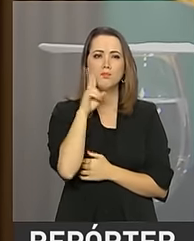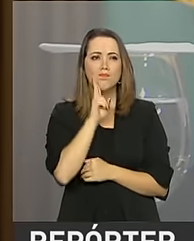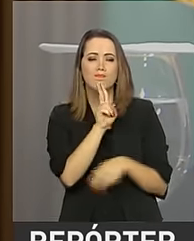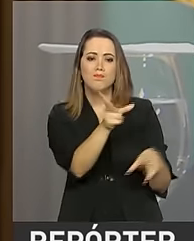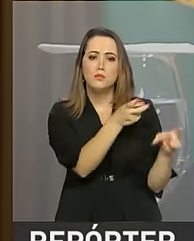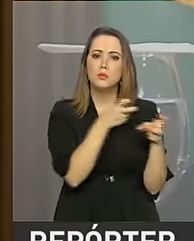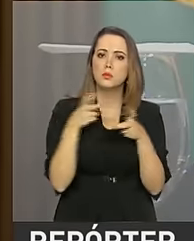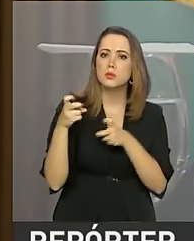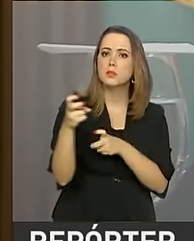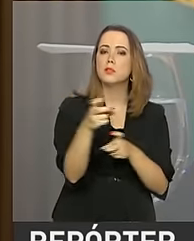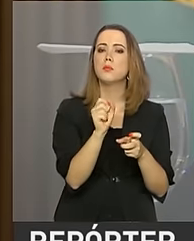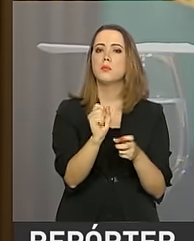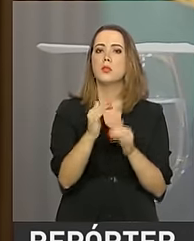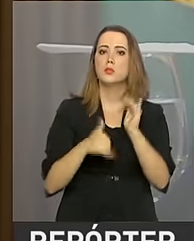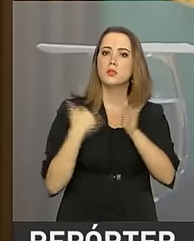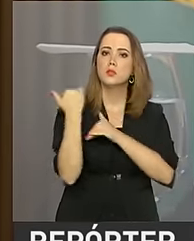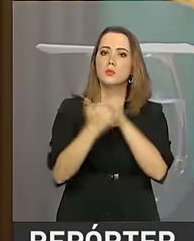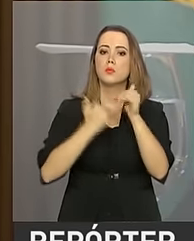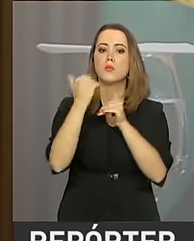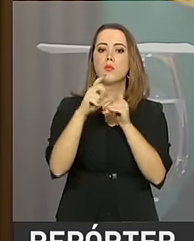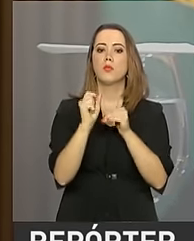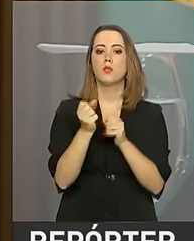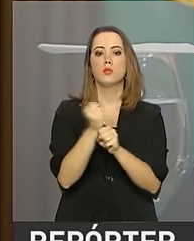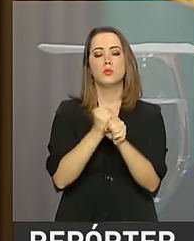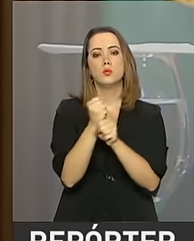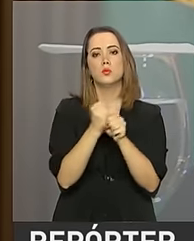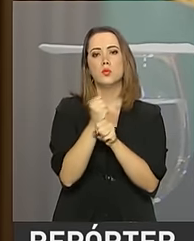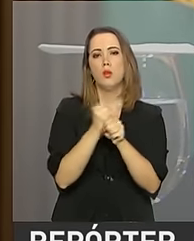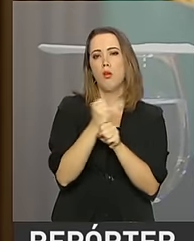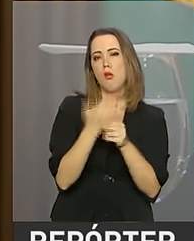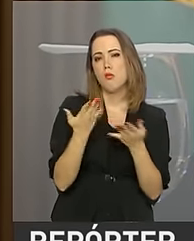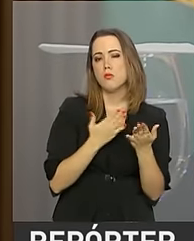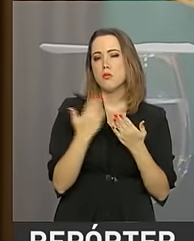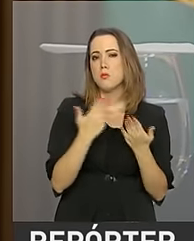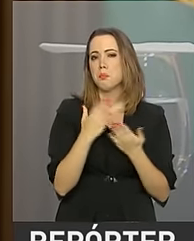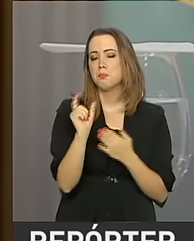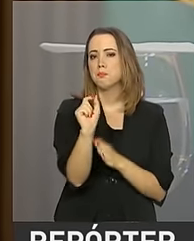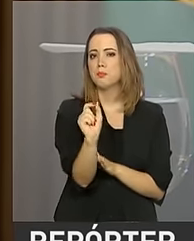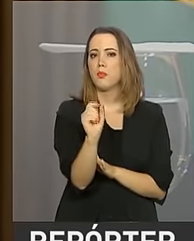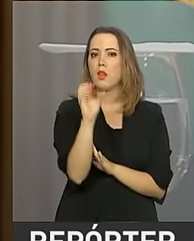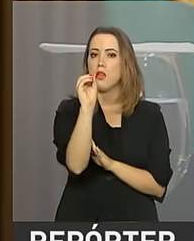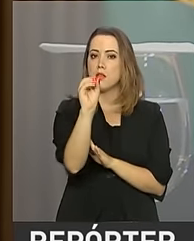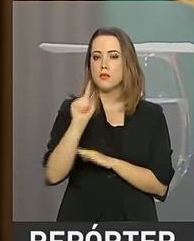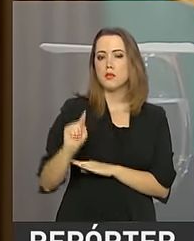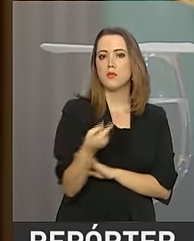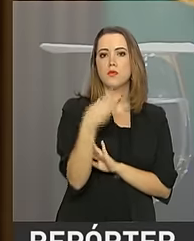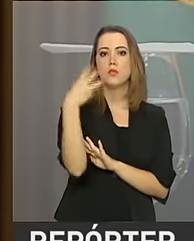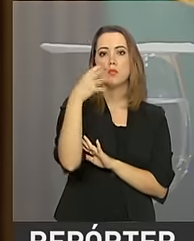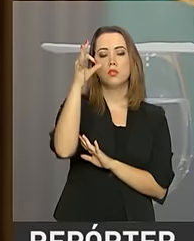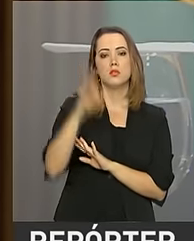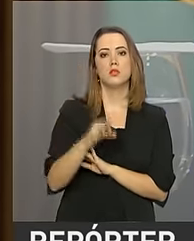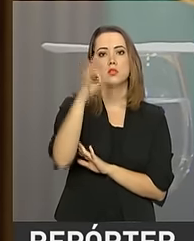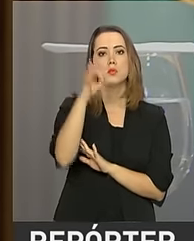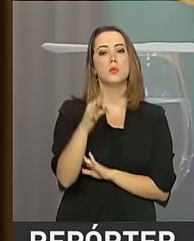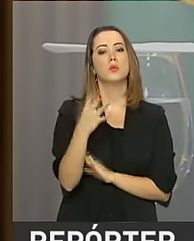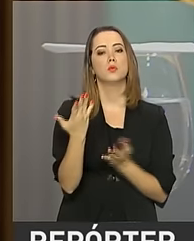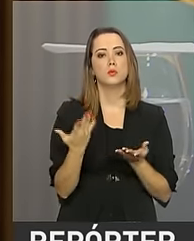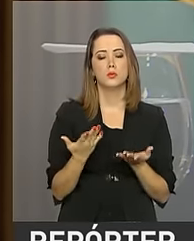um crescimento anual médio da ordem de 0,3 pontos